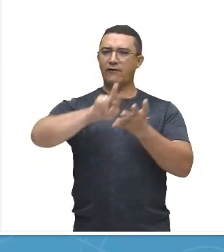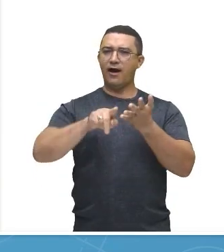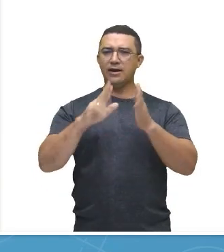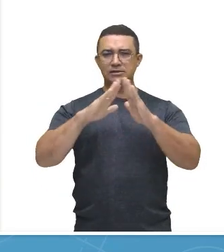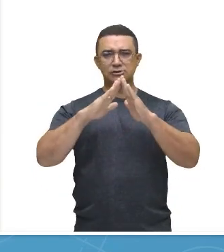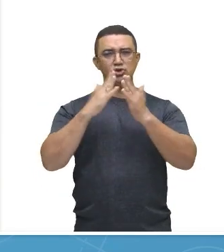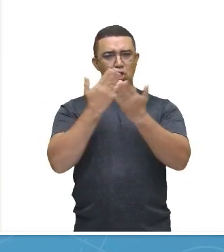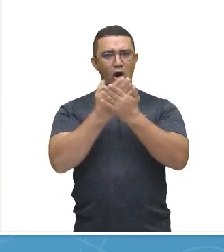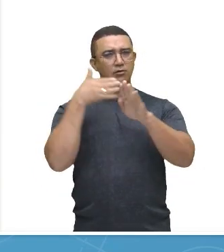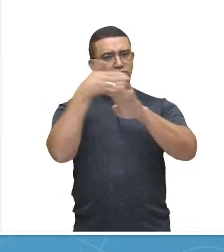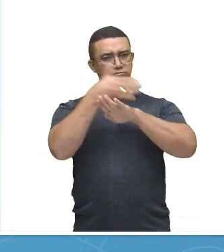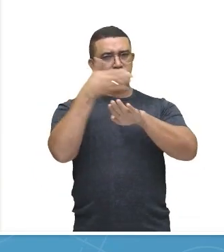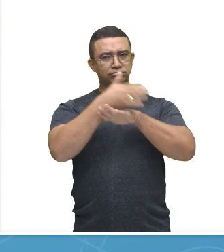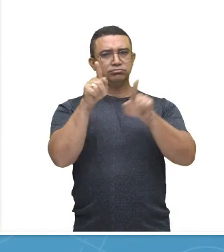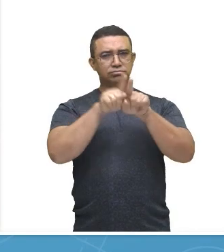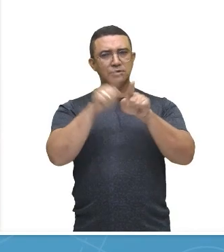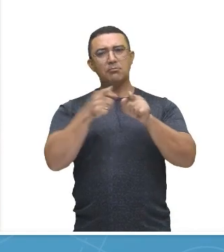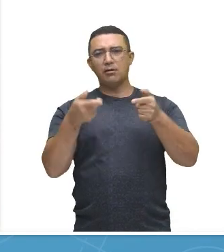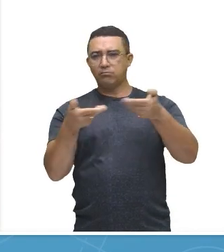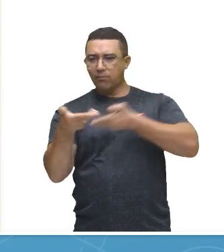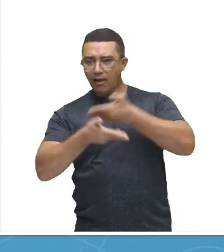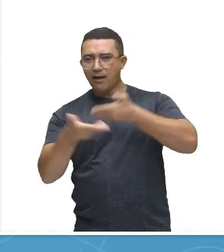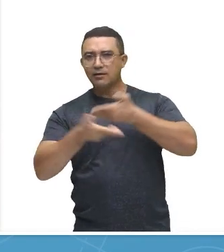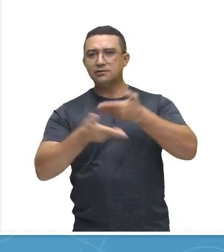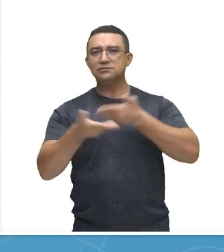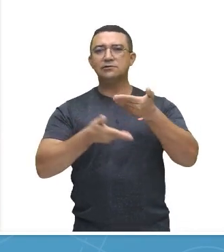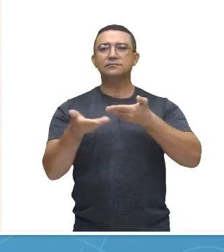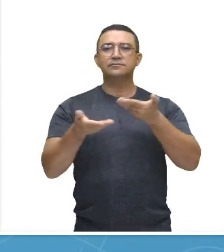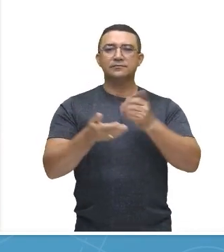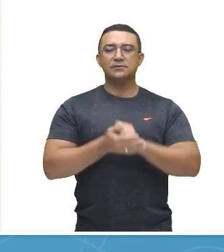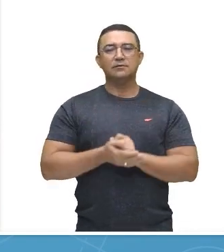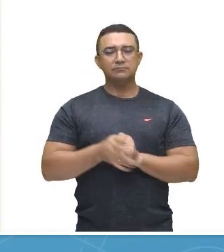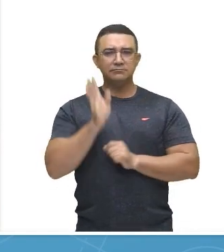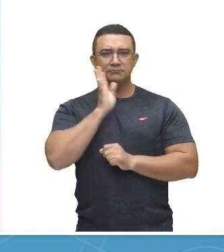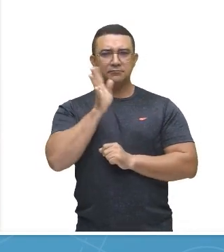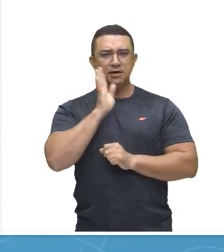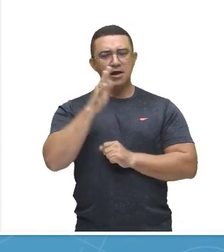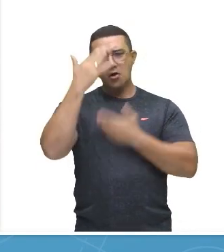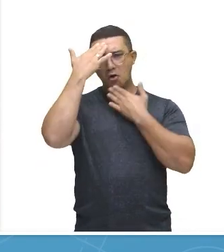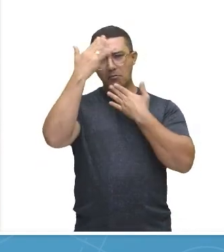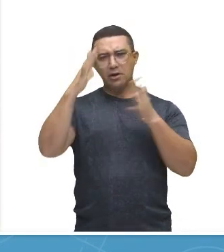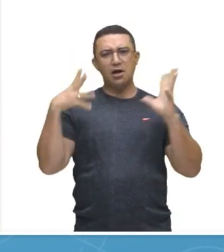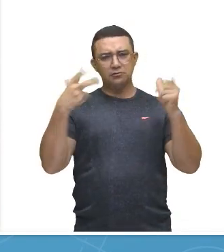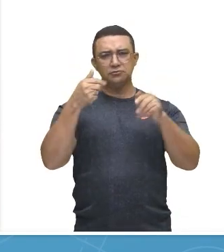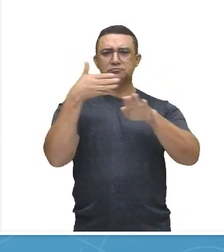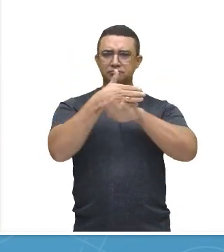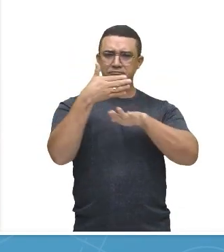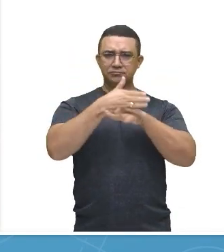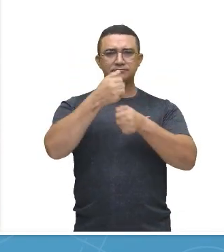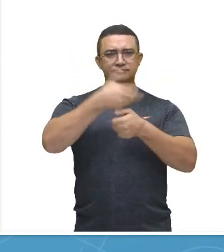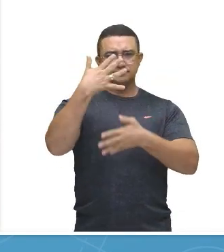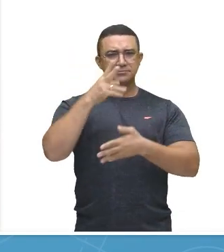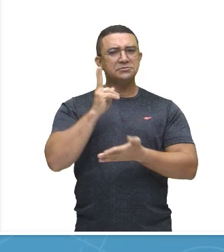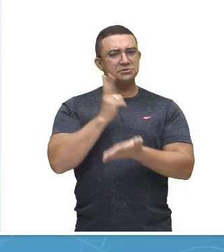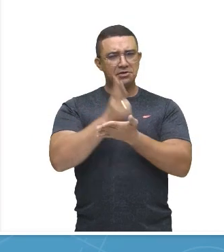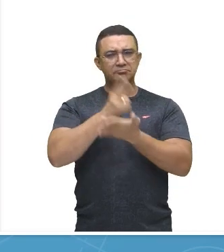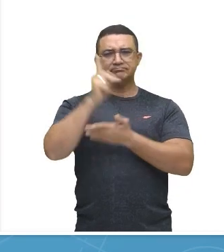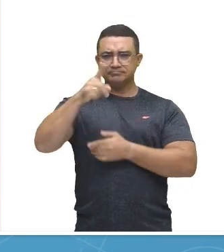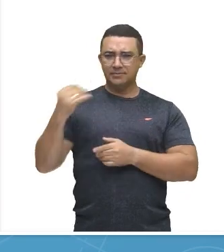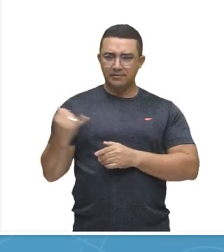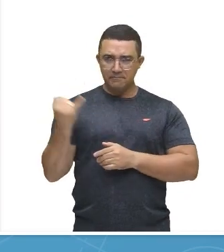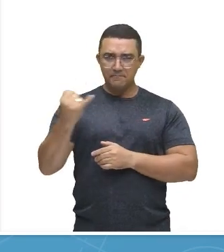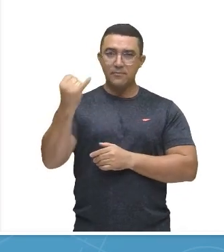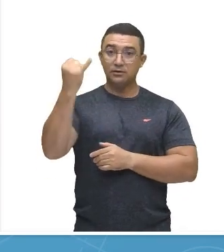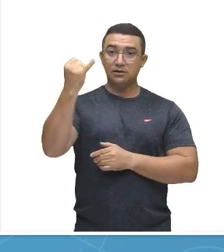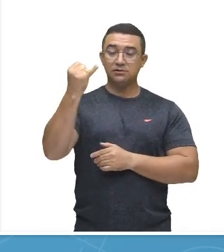é a Maria Clara, mandando um alô. Olha aí, quanta participação bacana. Muito obrigado pela participação de vocês sempre, é muito importante para